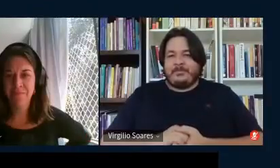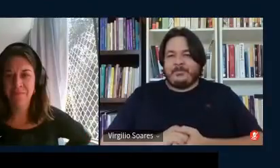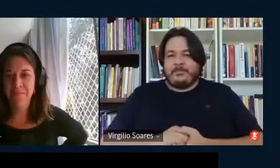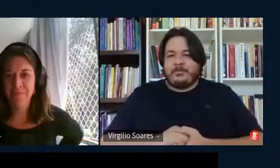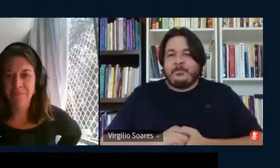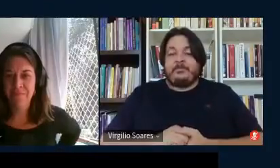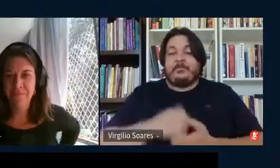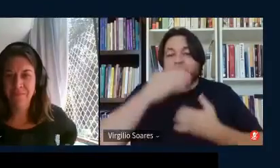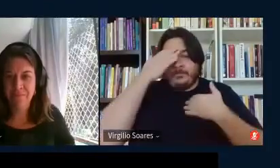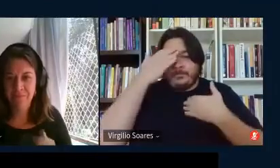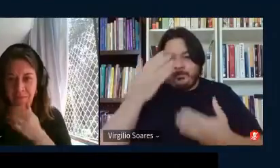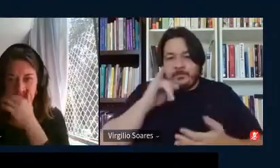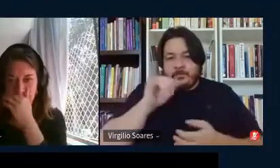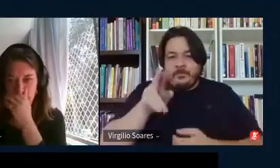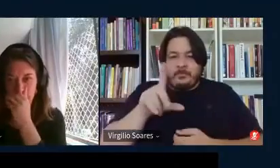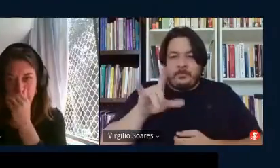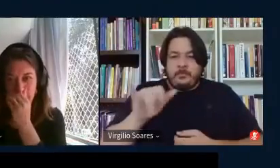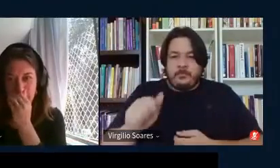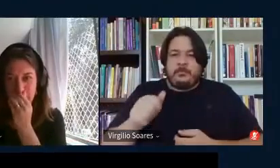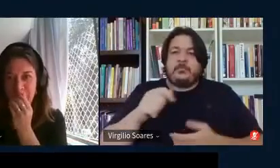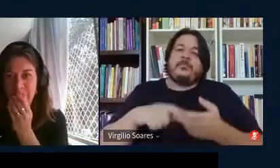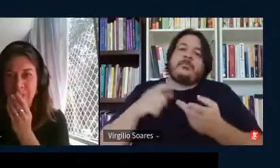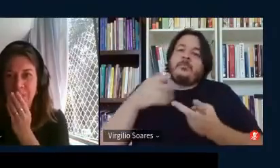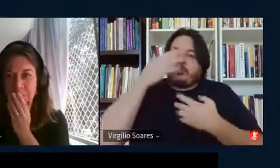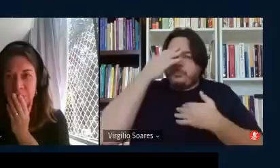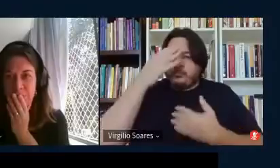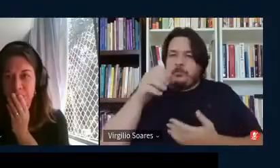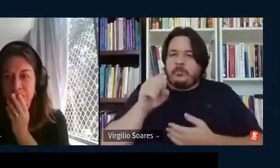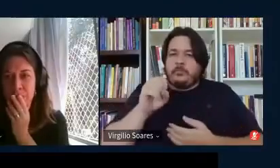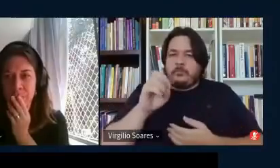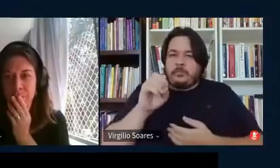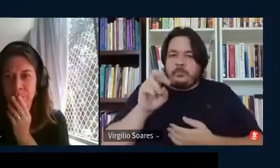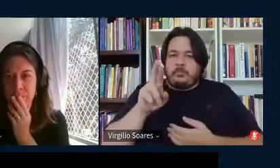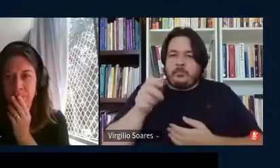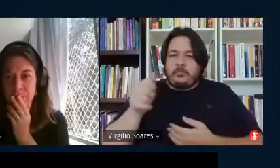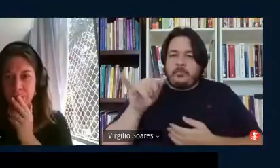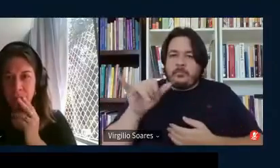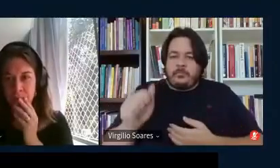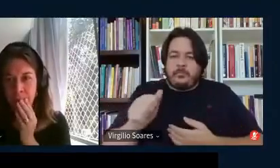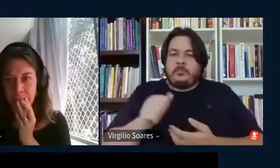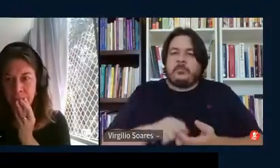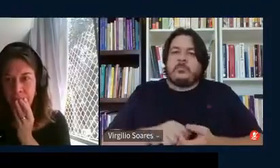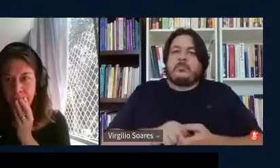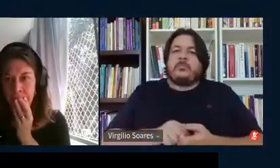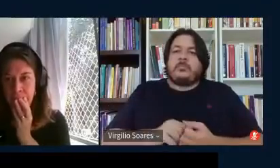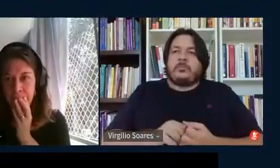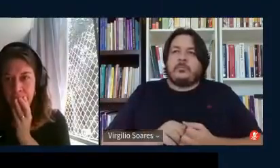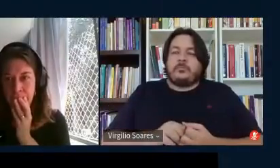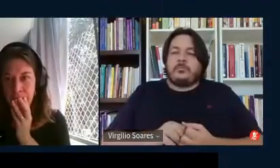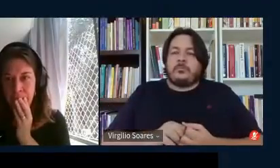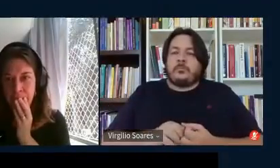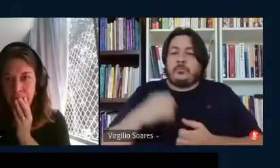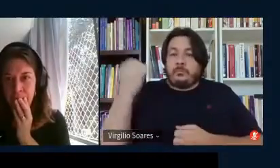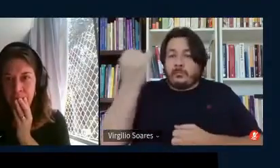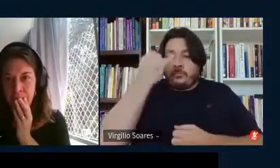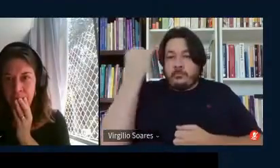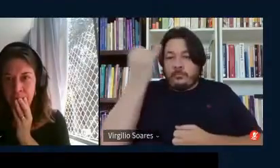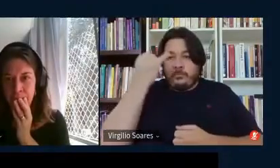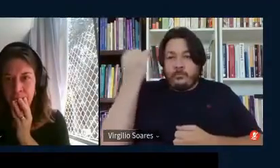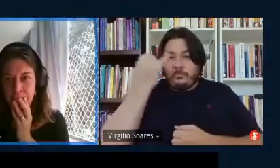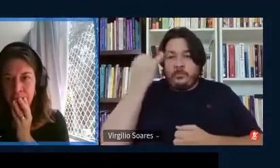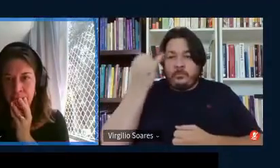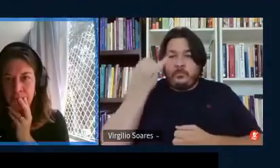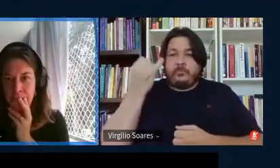Muito obrigada, Júlia, muito obrigada, Soraya. É realmente muito importante a gente ver